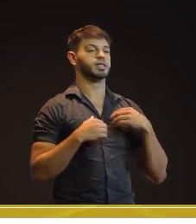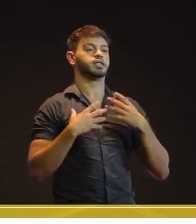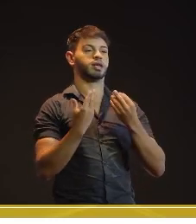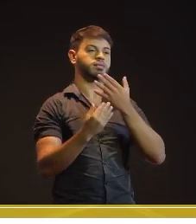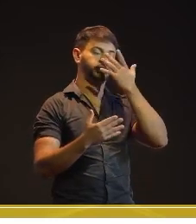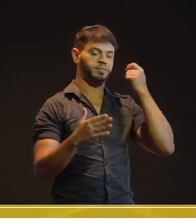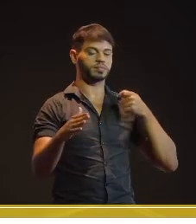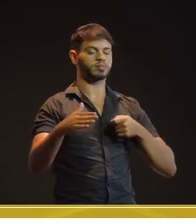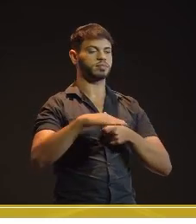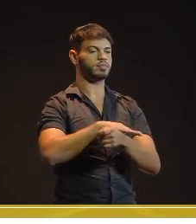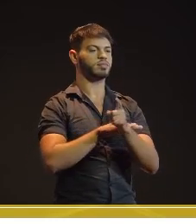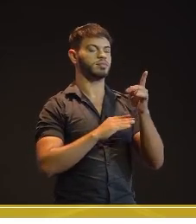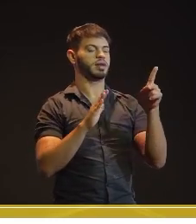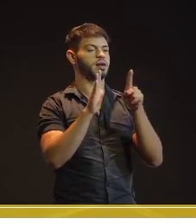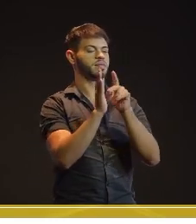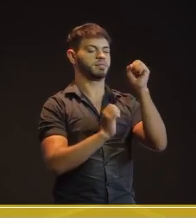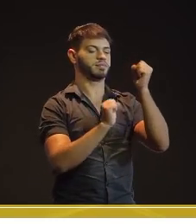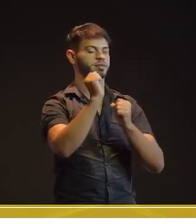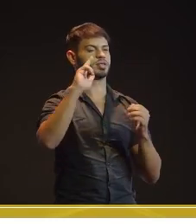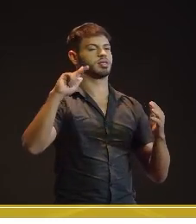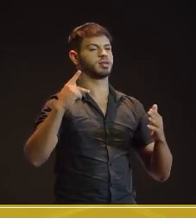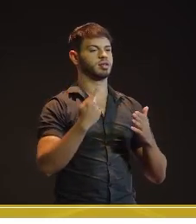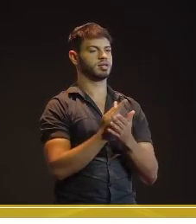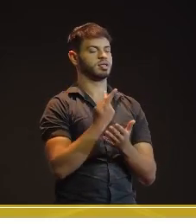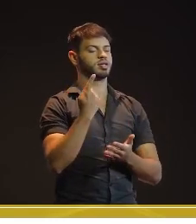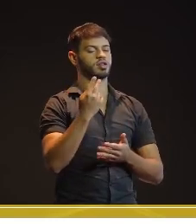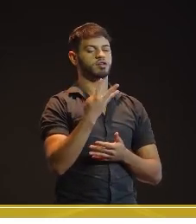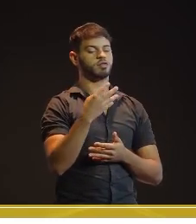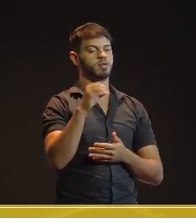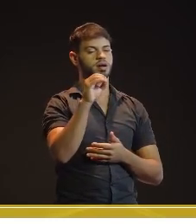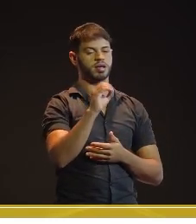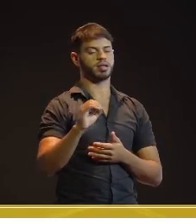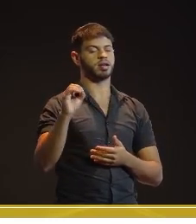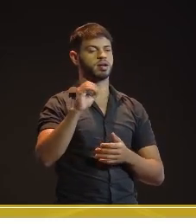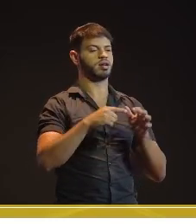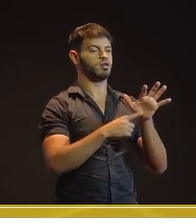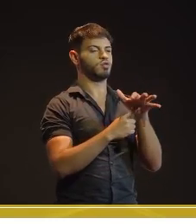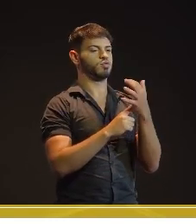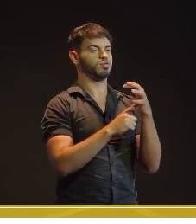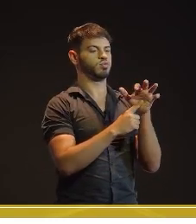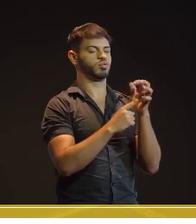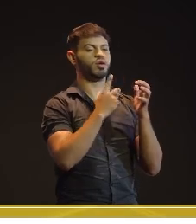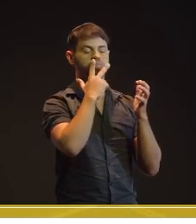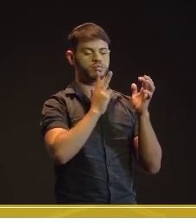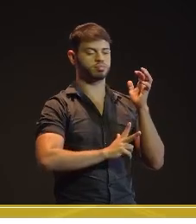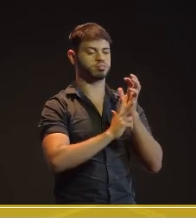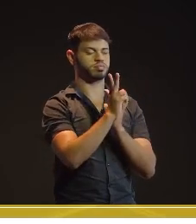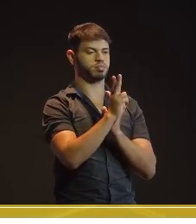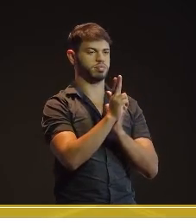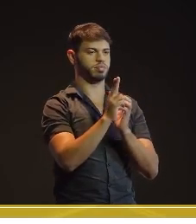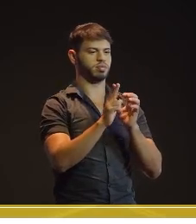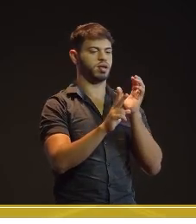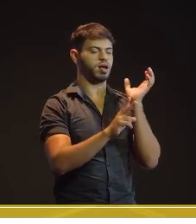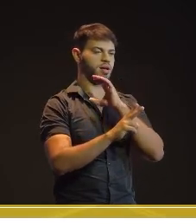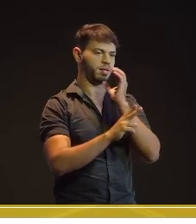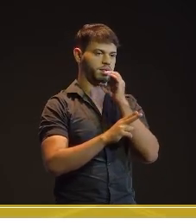inversores de usinas que chegam a 35, 40 graus, o ventilador já liga e ele já corta 20% da potência.